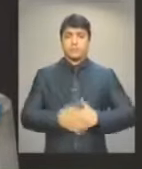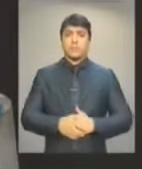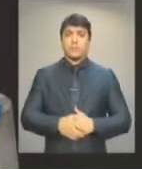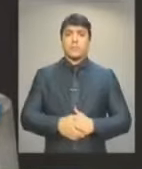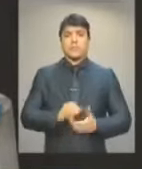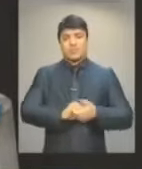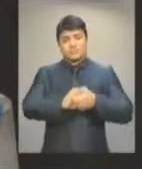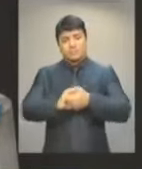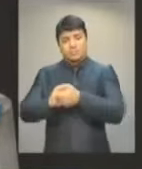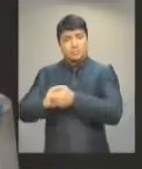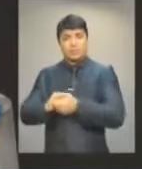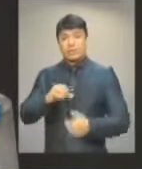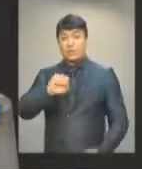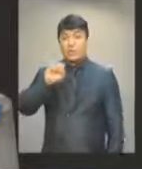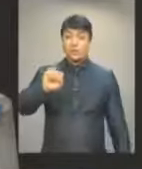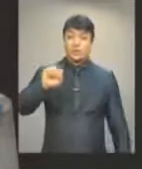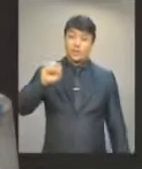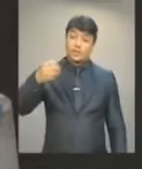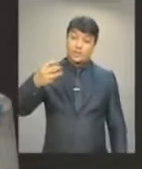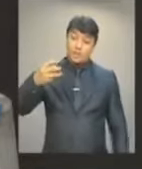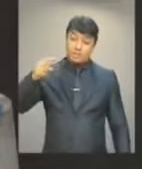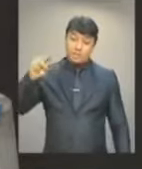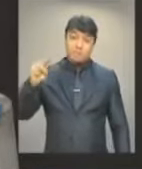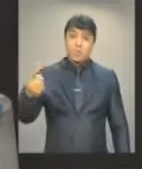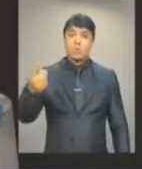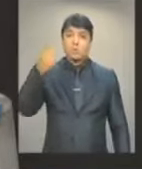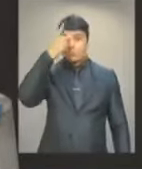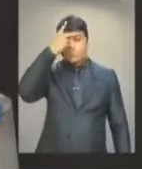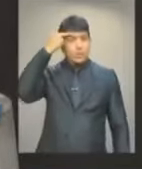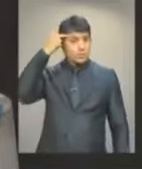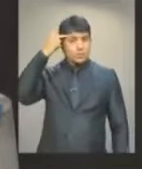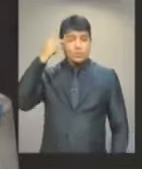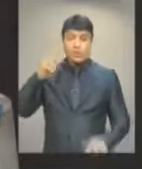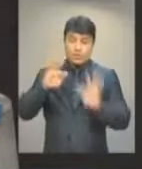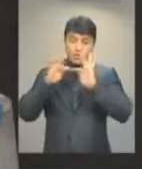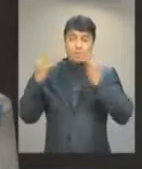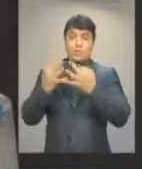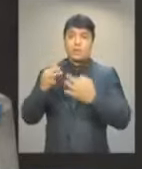às 83 mil famílias, das quais